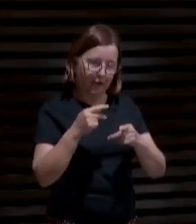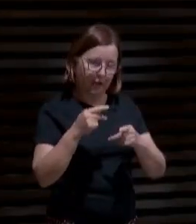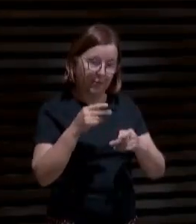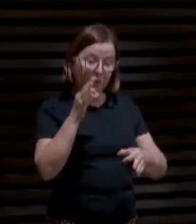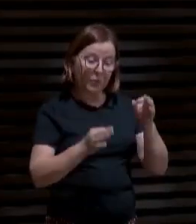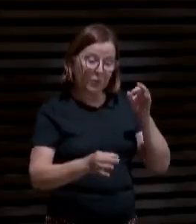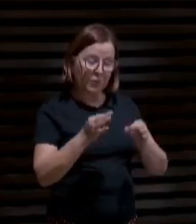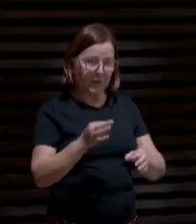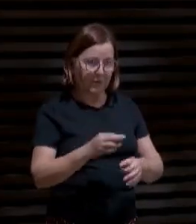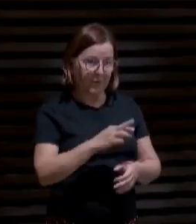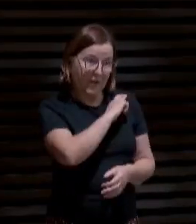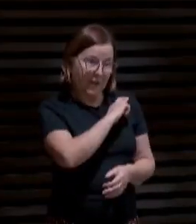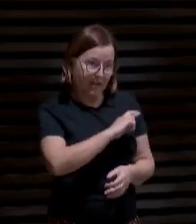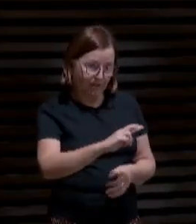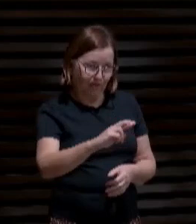Jesus.